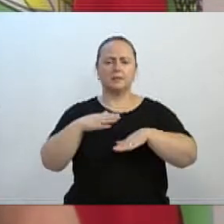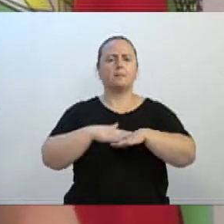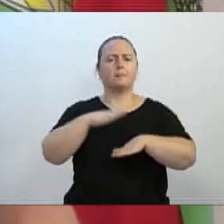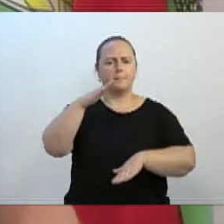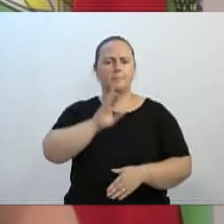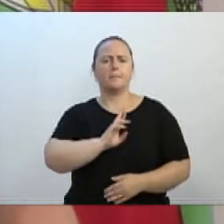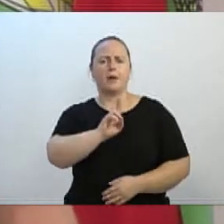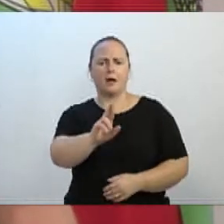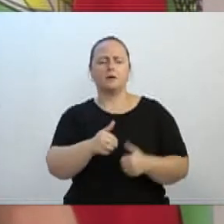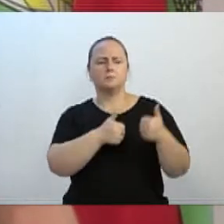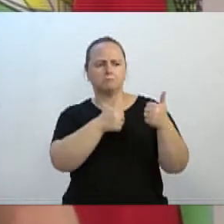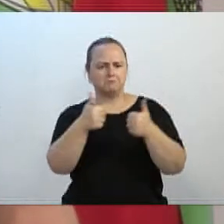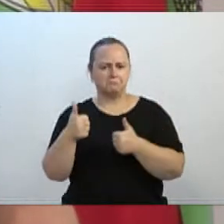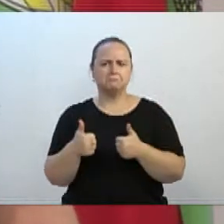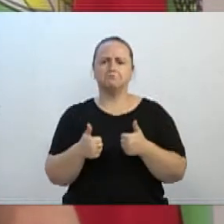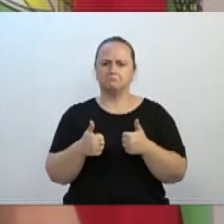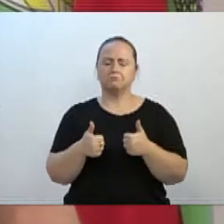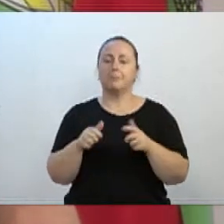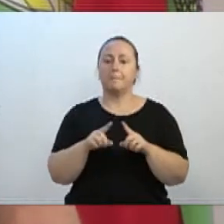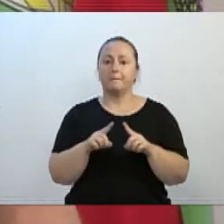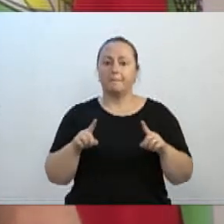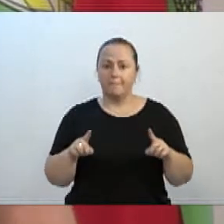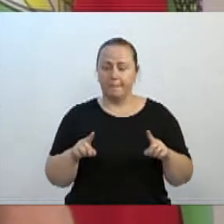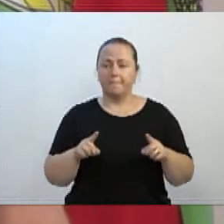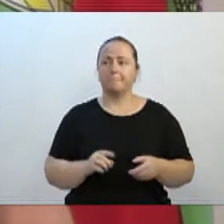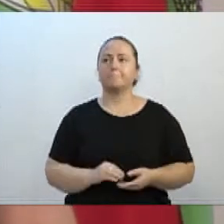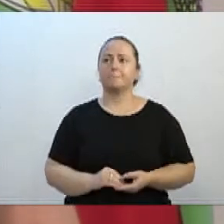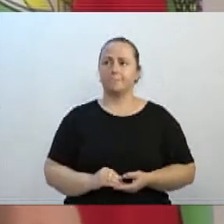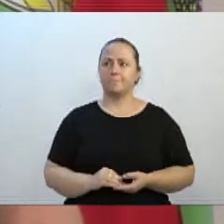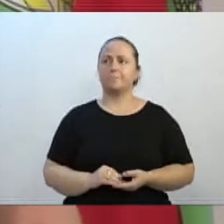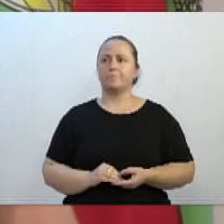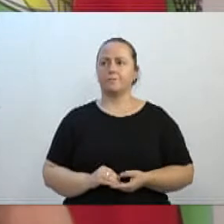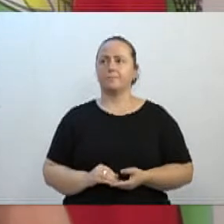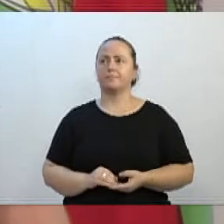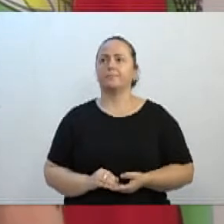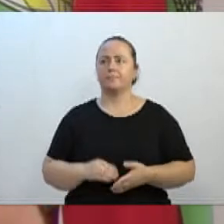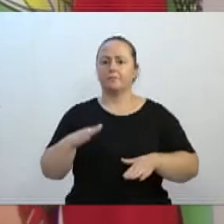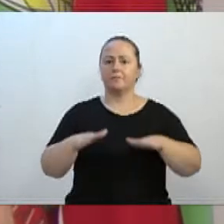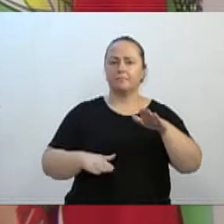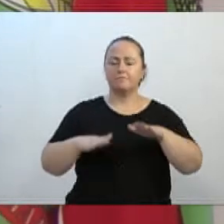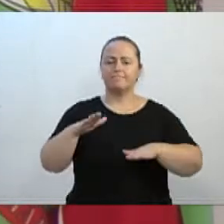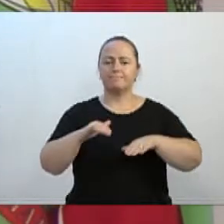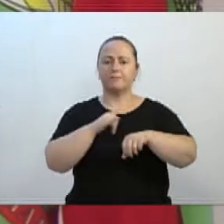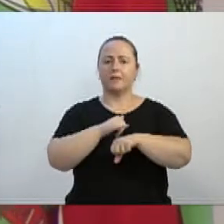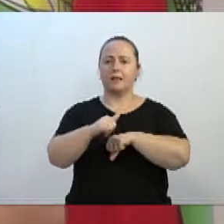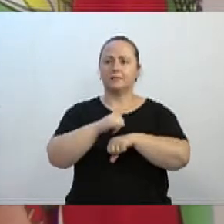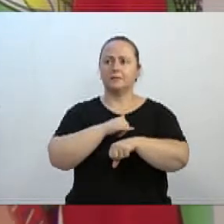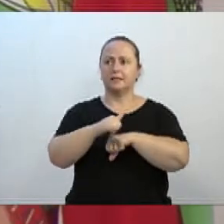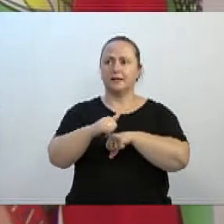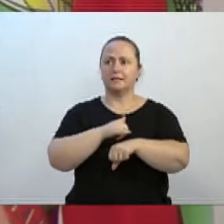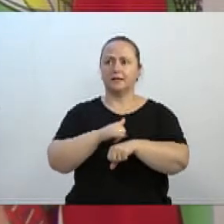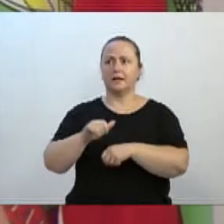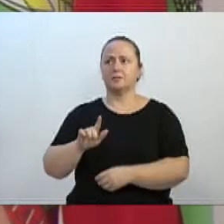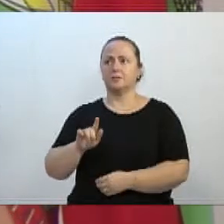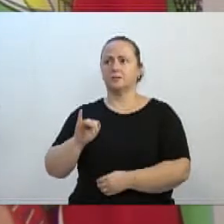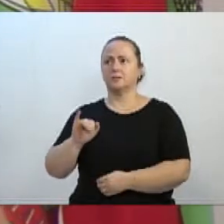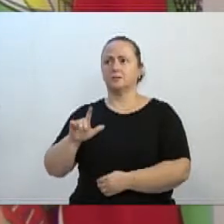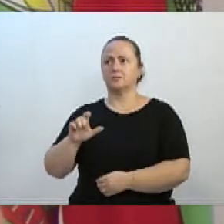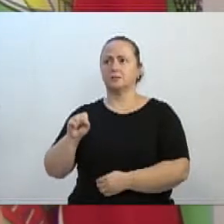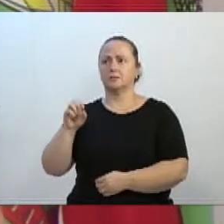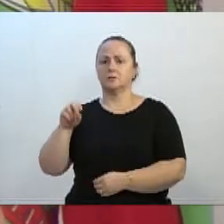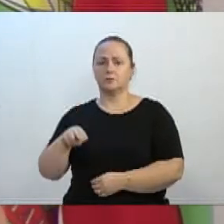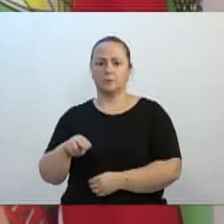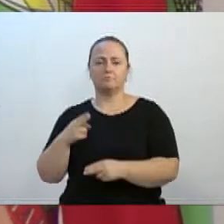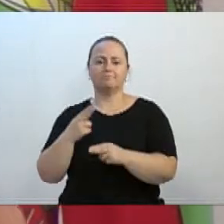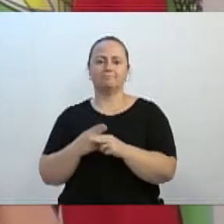representantes, etc., etc., mas é porque talvez a estratégia de comunicação do Gilson Marques seja mais discreta, porque, afinal